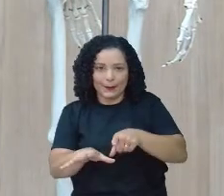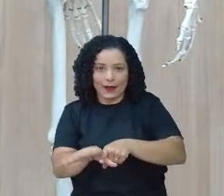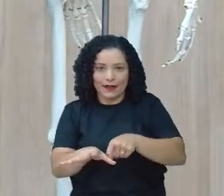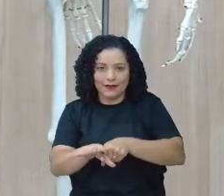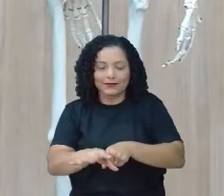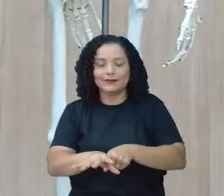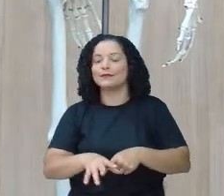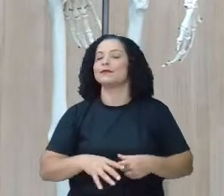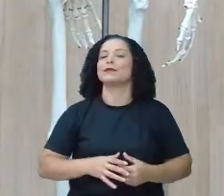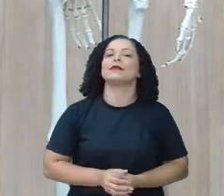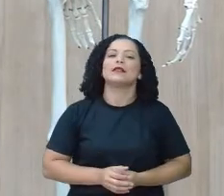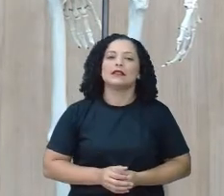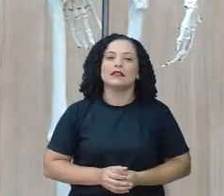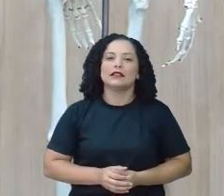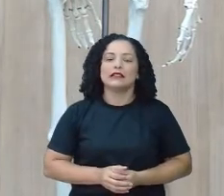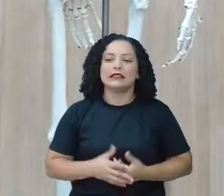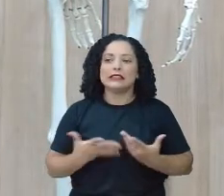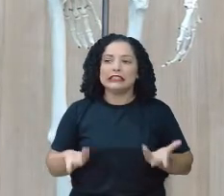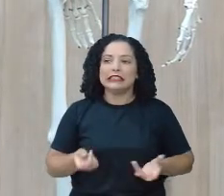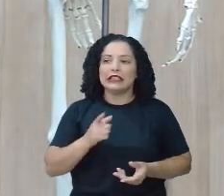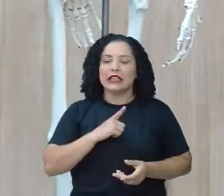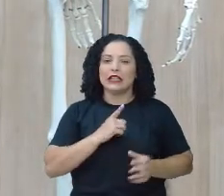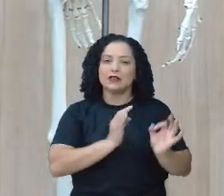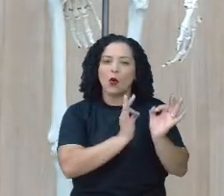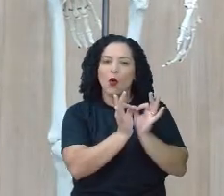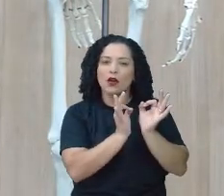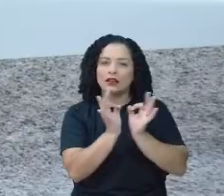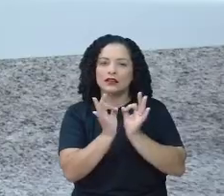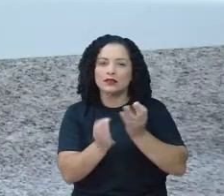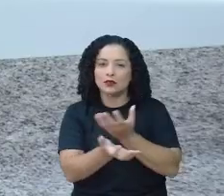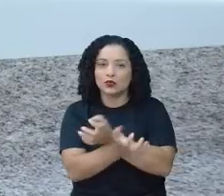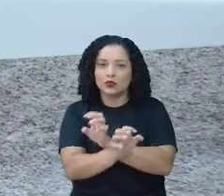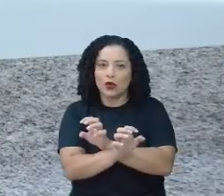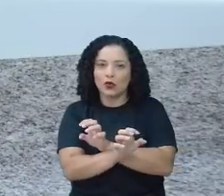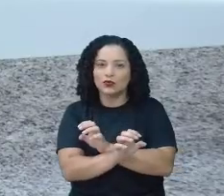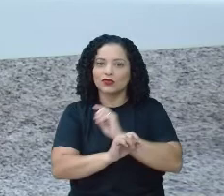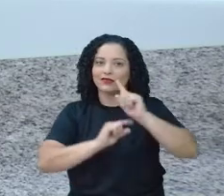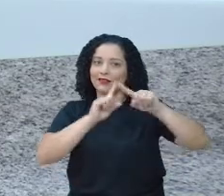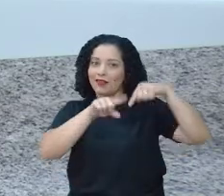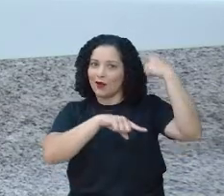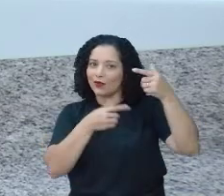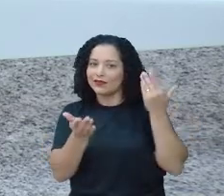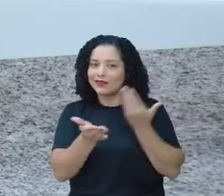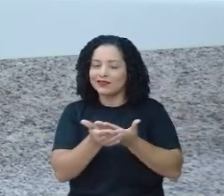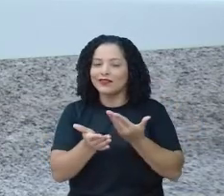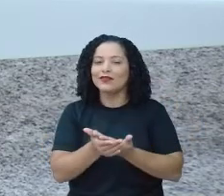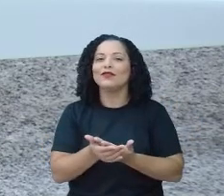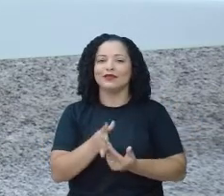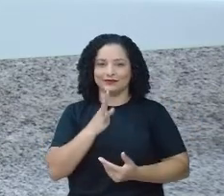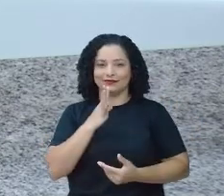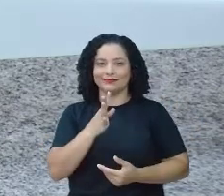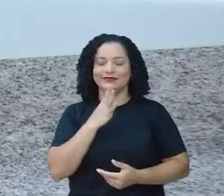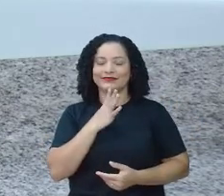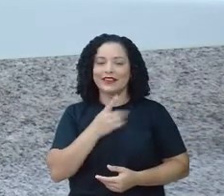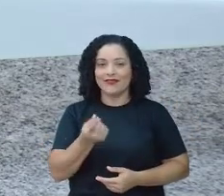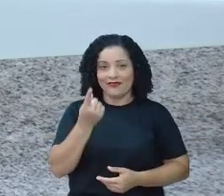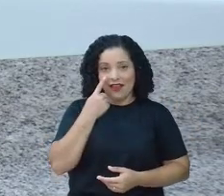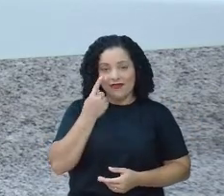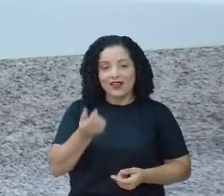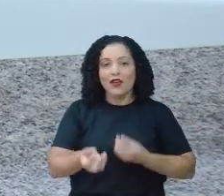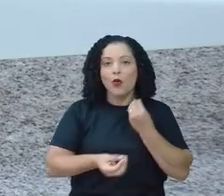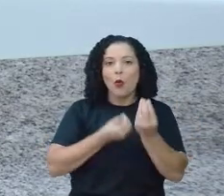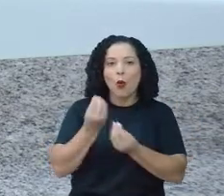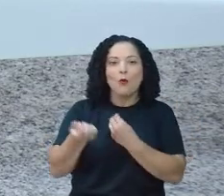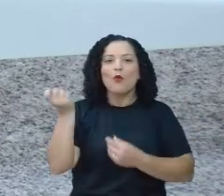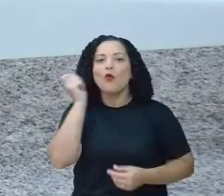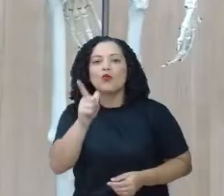graças a esses ossículos, essa arrumação que nós vamos ver na próxima aula, é que a gente vai ver a possibilidade de ficarmos